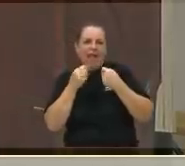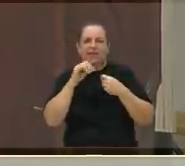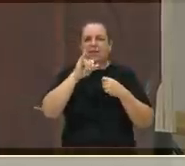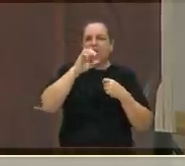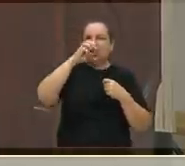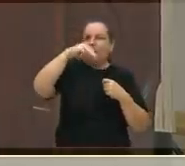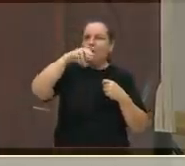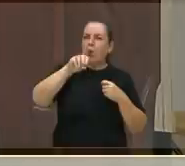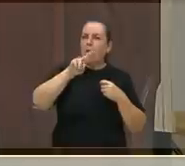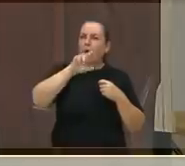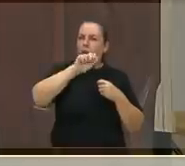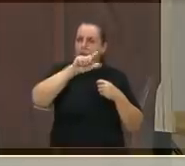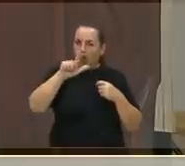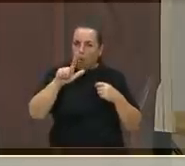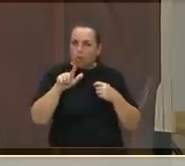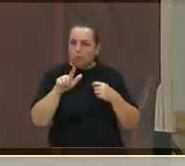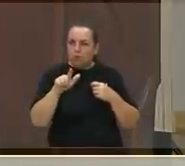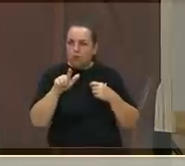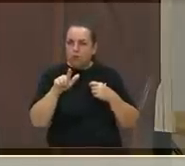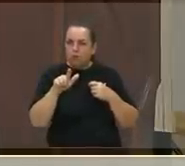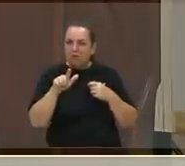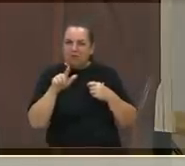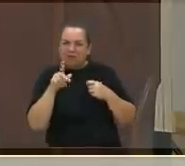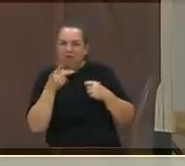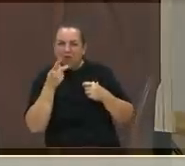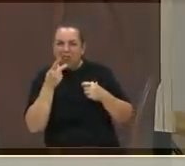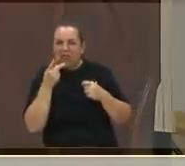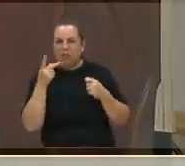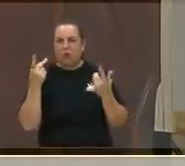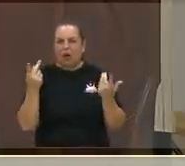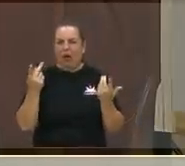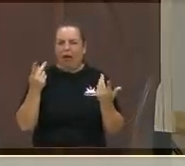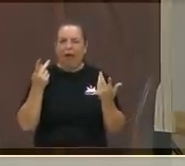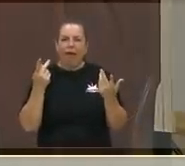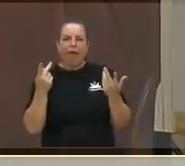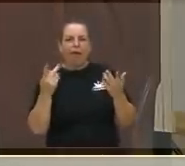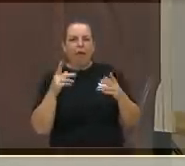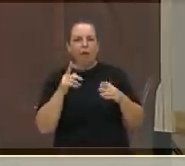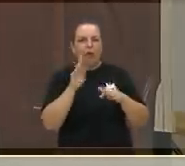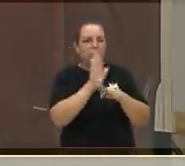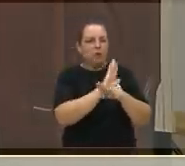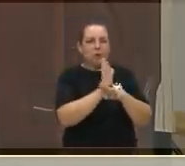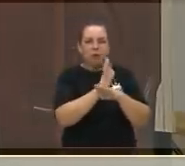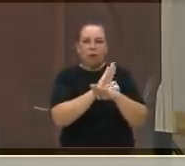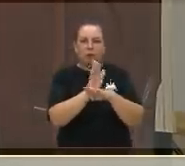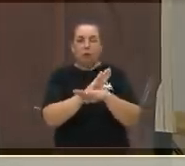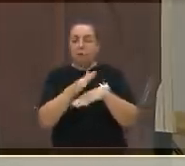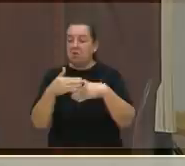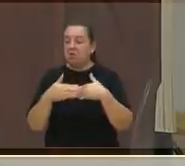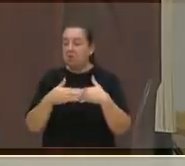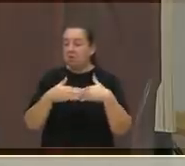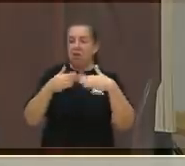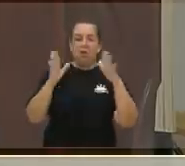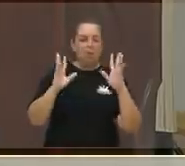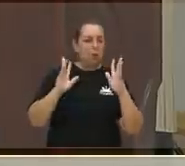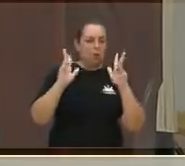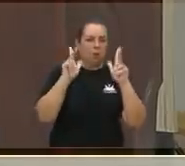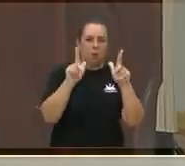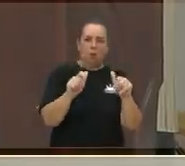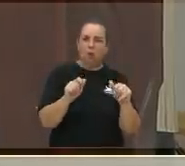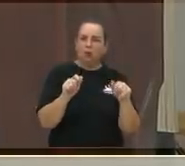imorais e os filmes neste tempo que se abriram todas as